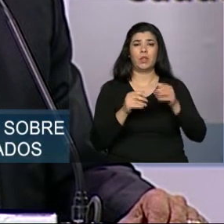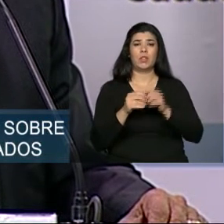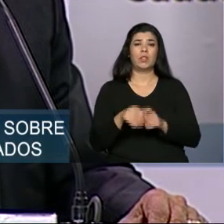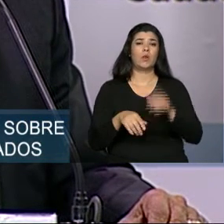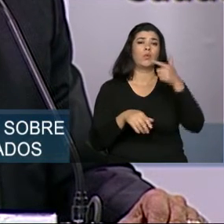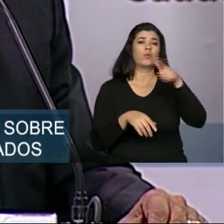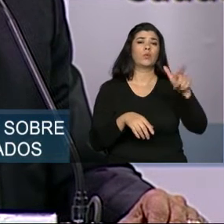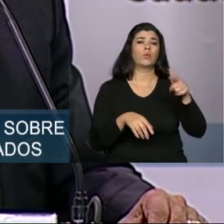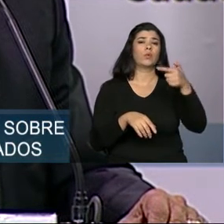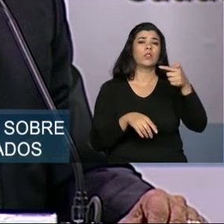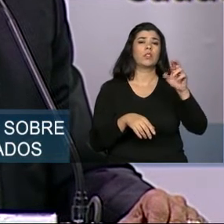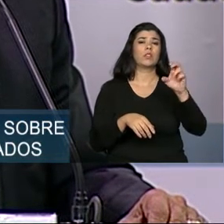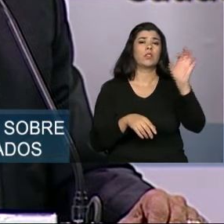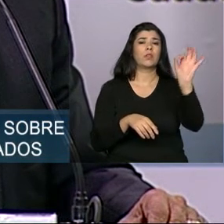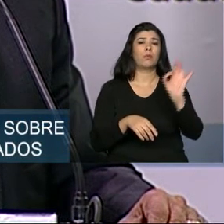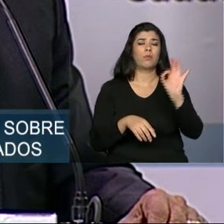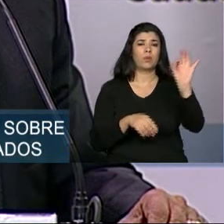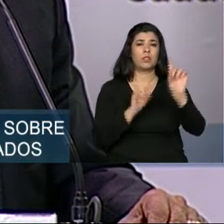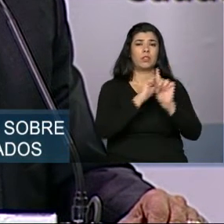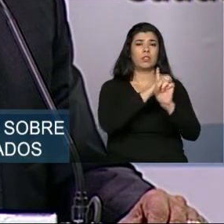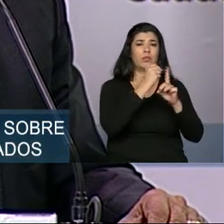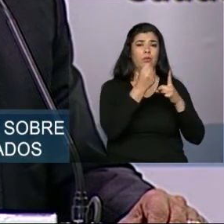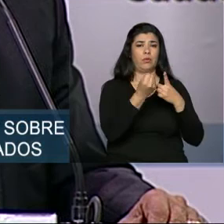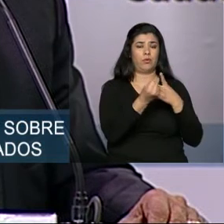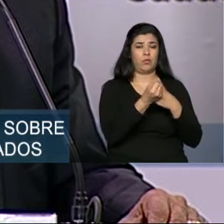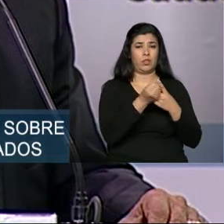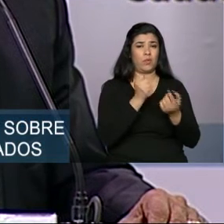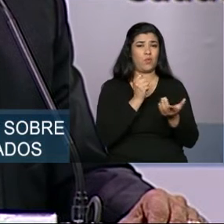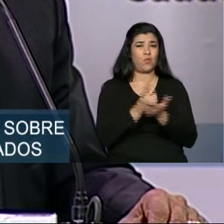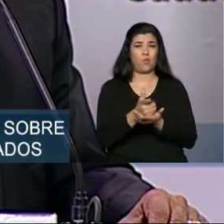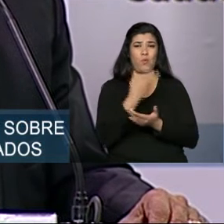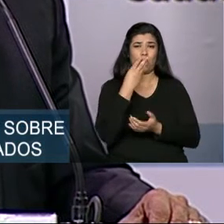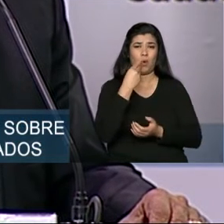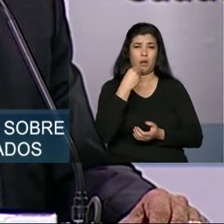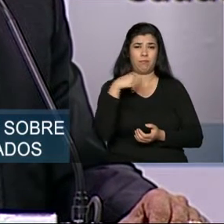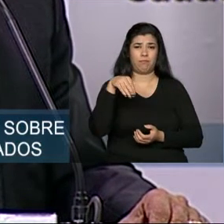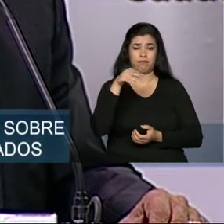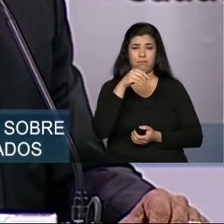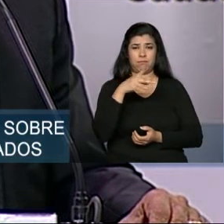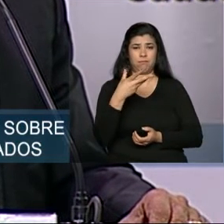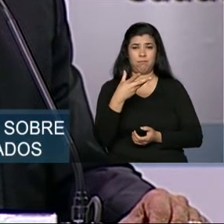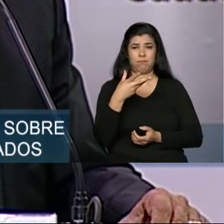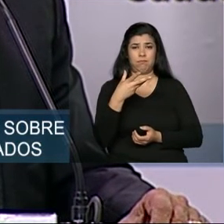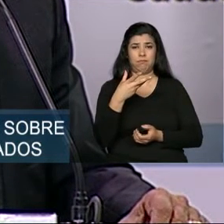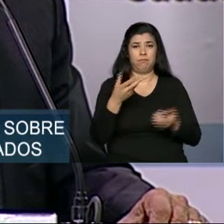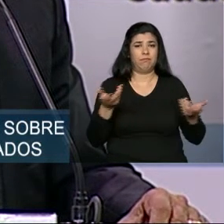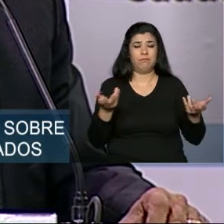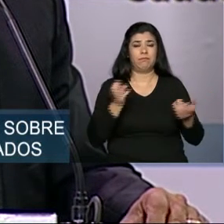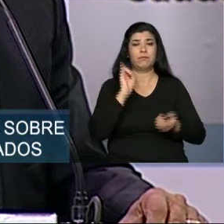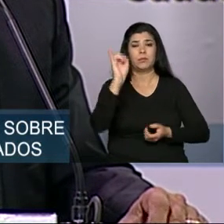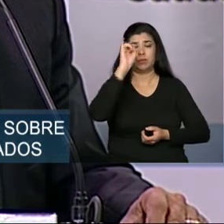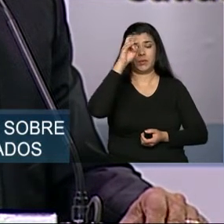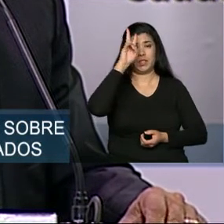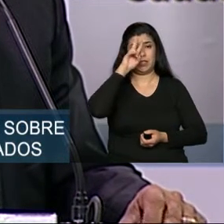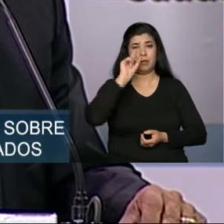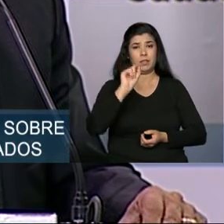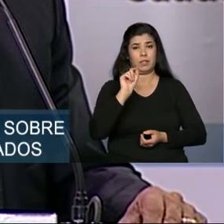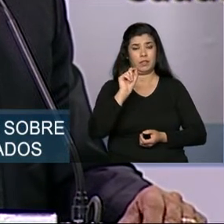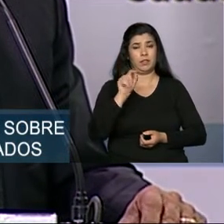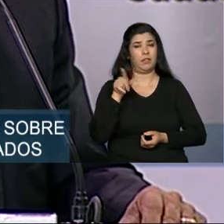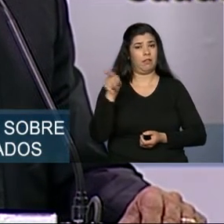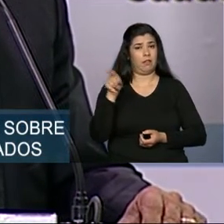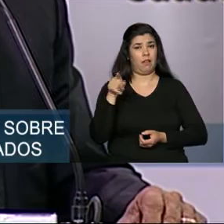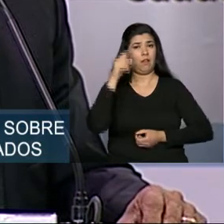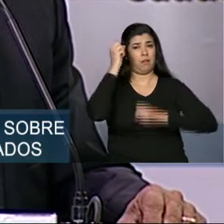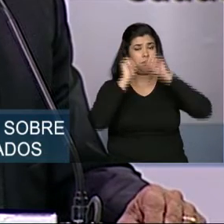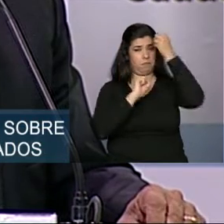consome 75% do sal consumido no país. Portanto, é importante saber que,